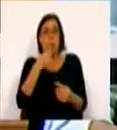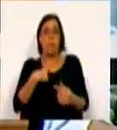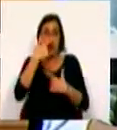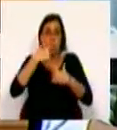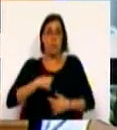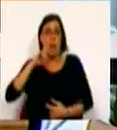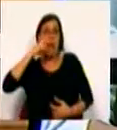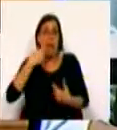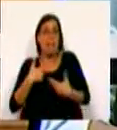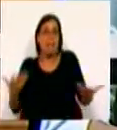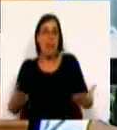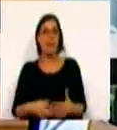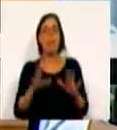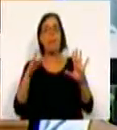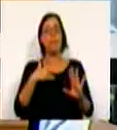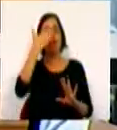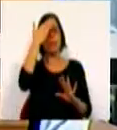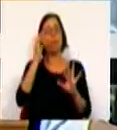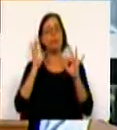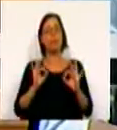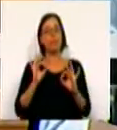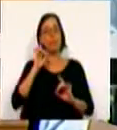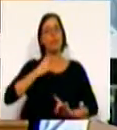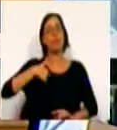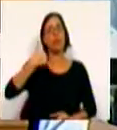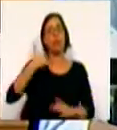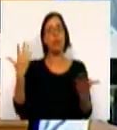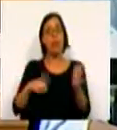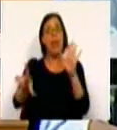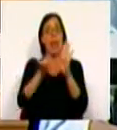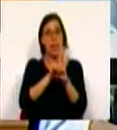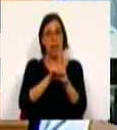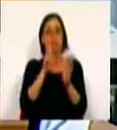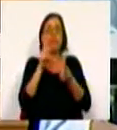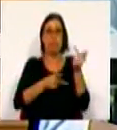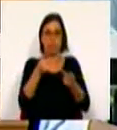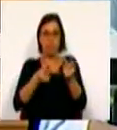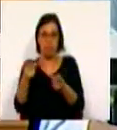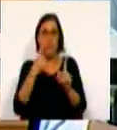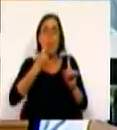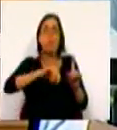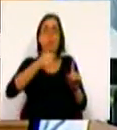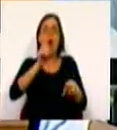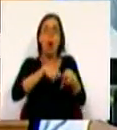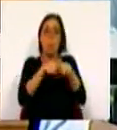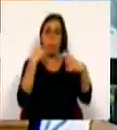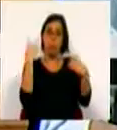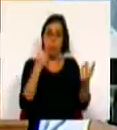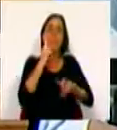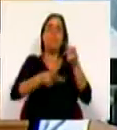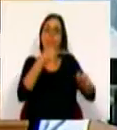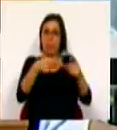cidadão atenta, mas considero absolutamente fundamental que as leis sejam avaliadas, que as políticas públicas